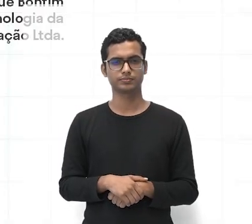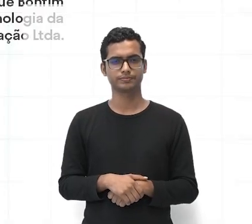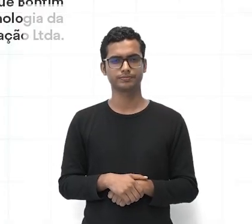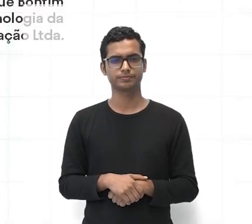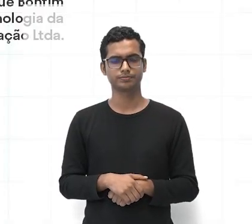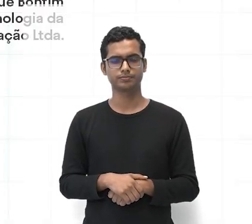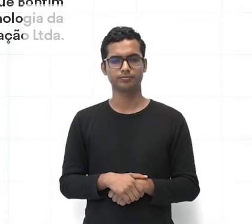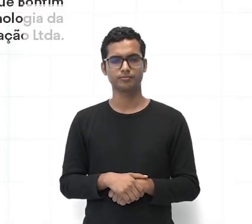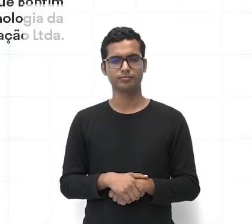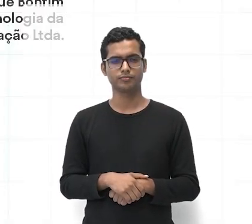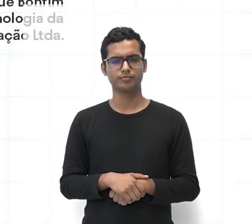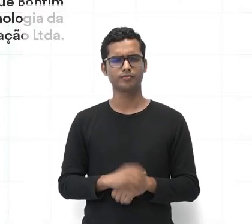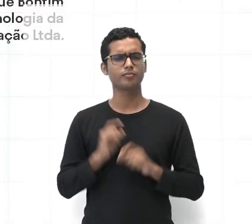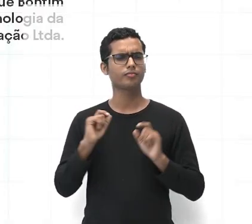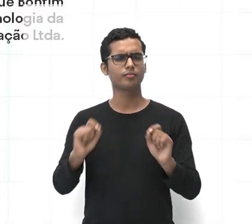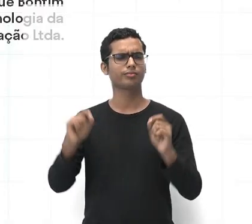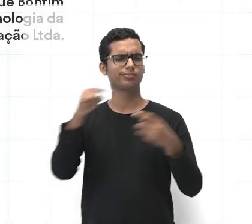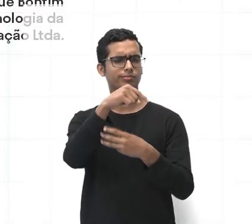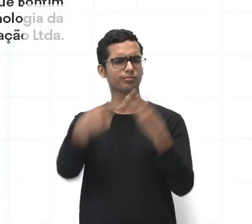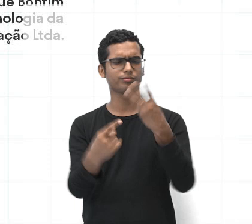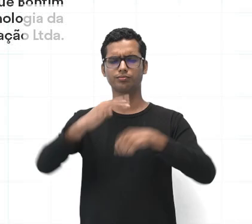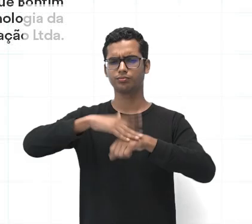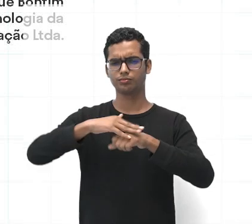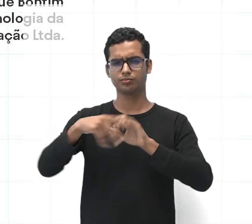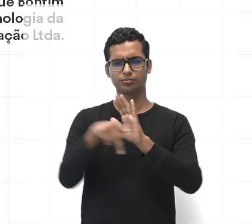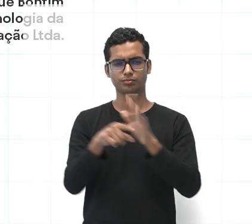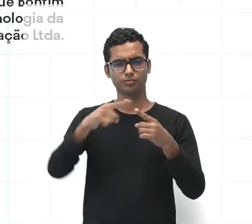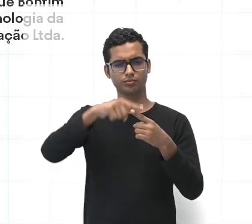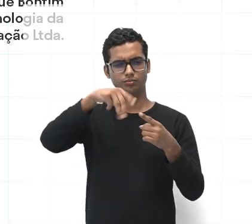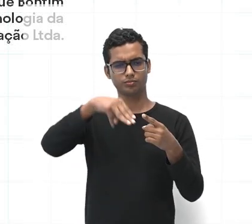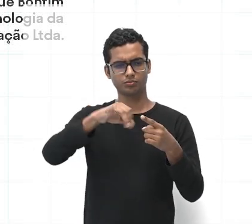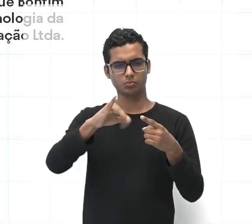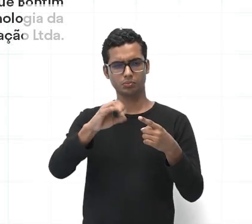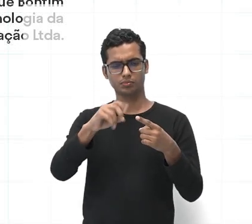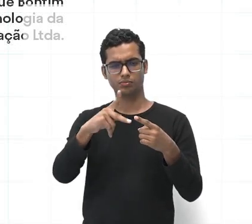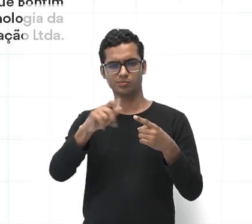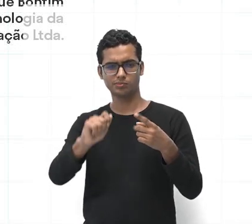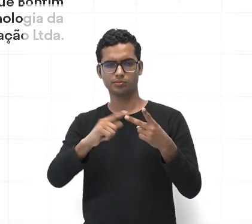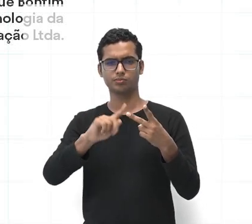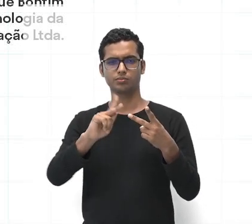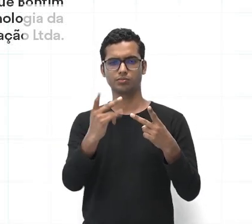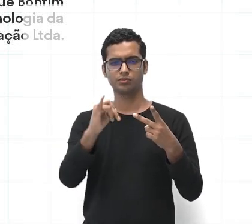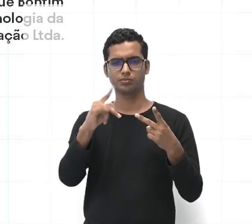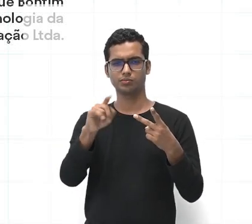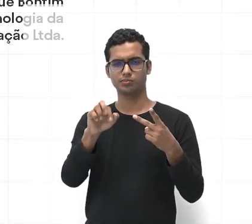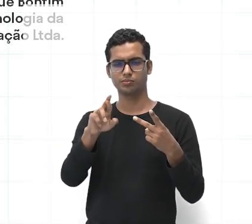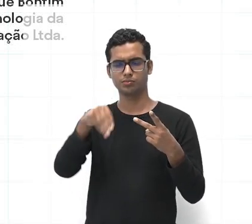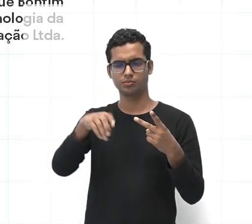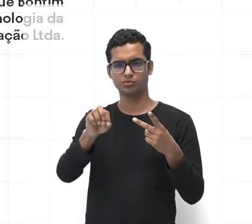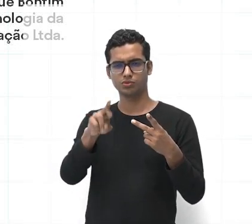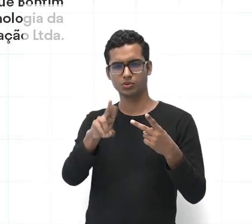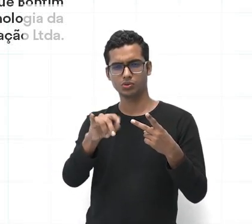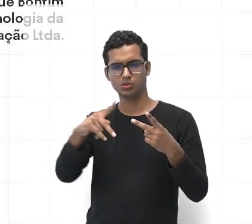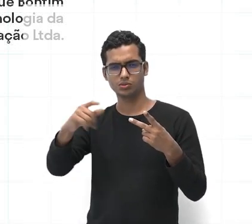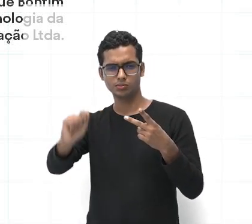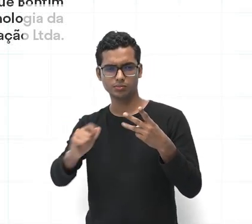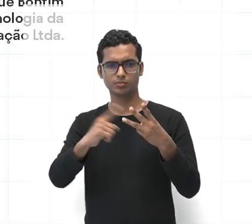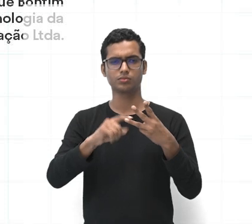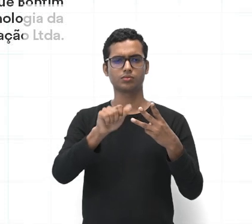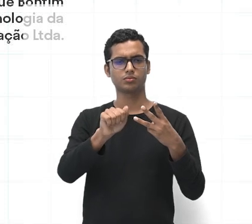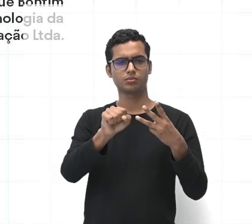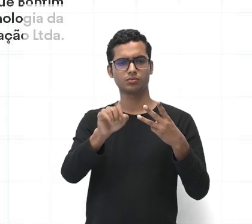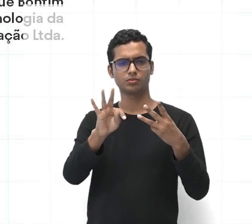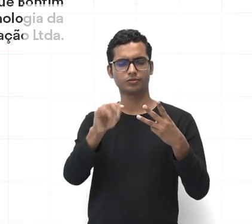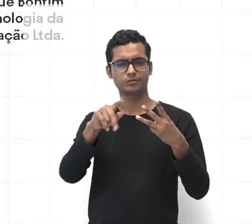a definição, né, do que são essas doenças. Miopia, hipermetropia e astigmatismo são distúrbios